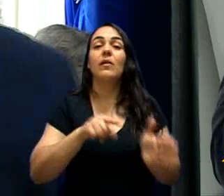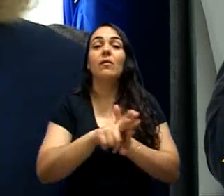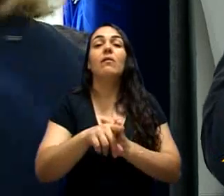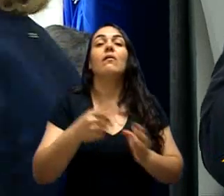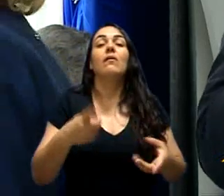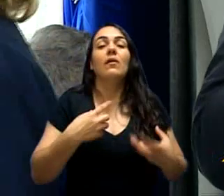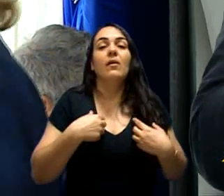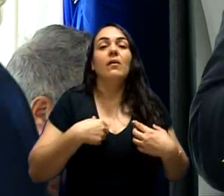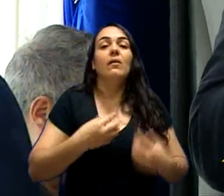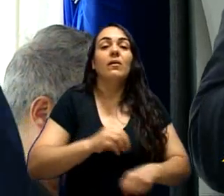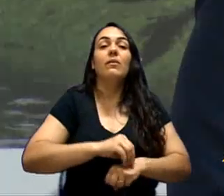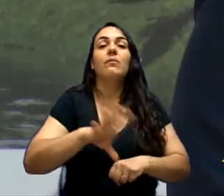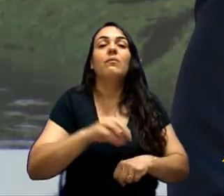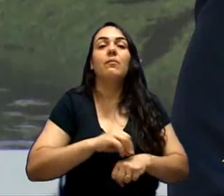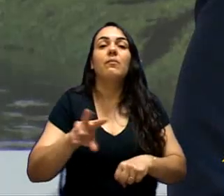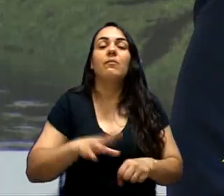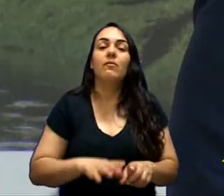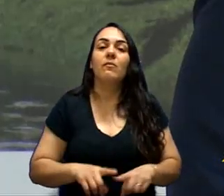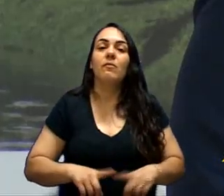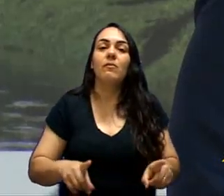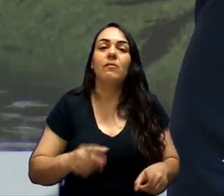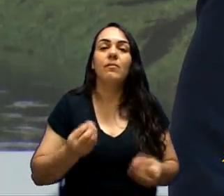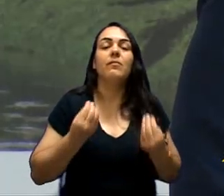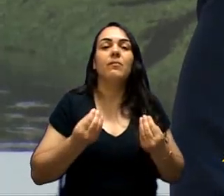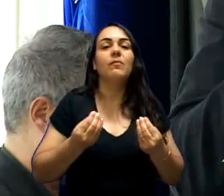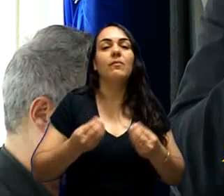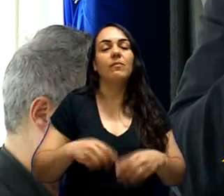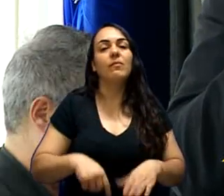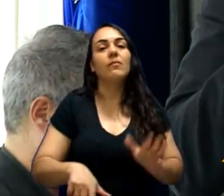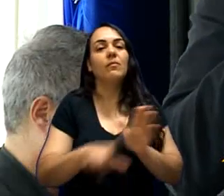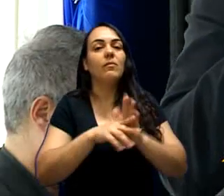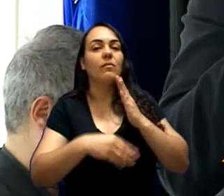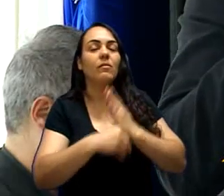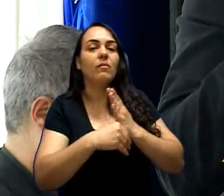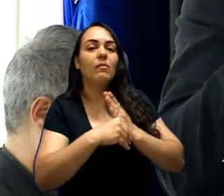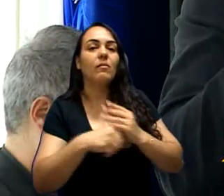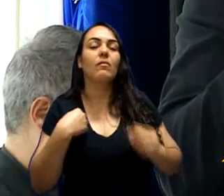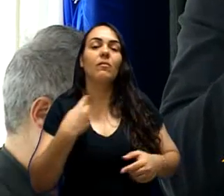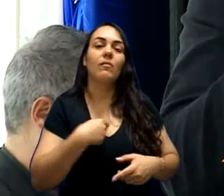informação. Se essa situação de emenda é complicada, porque nós